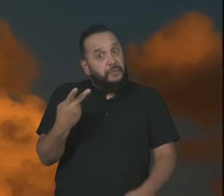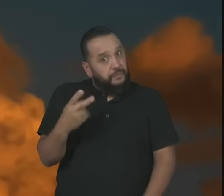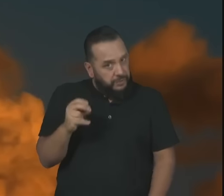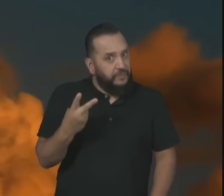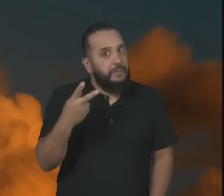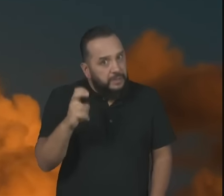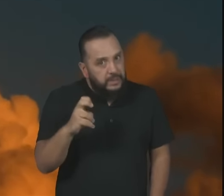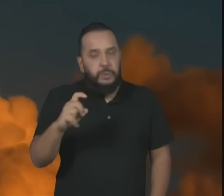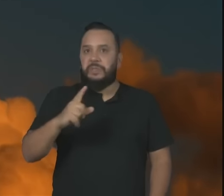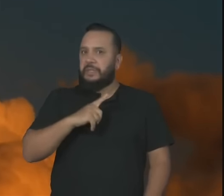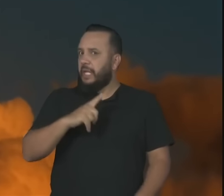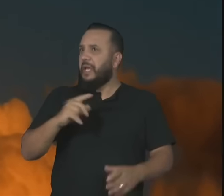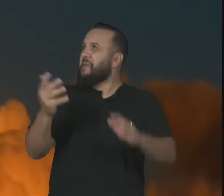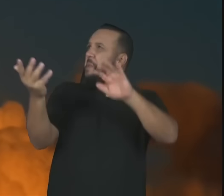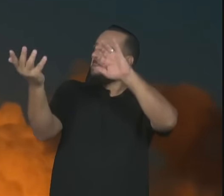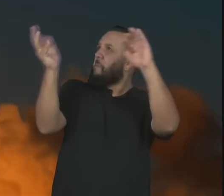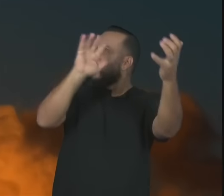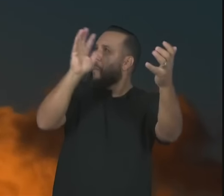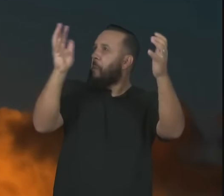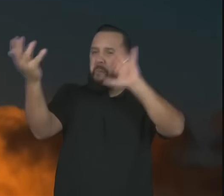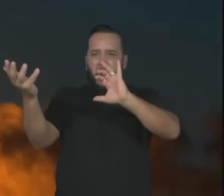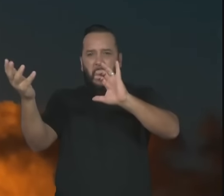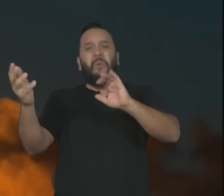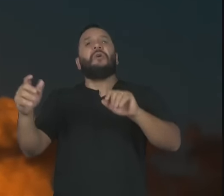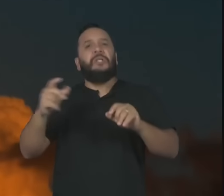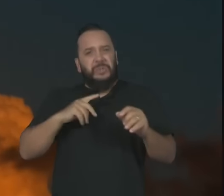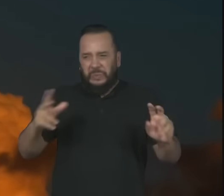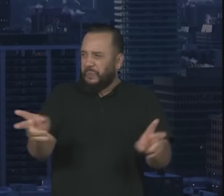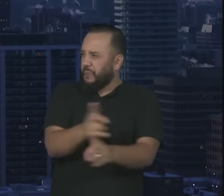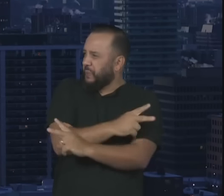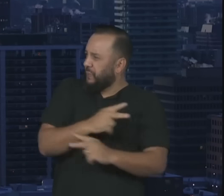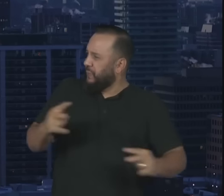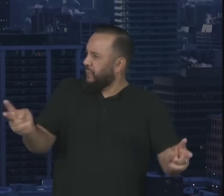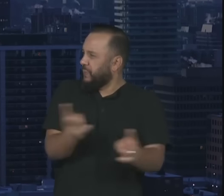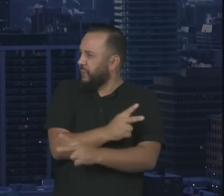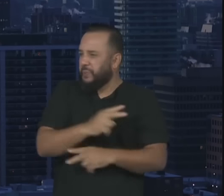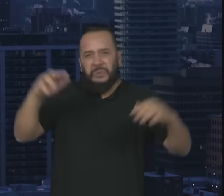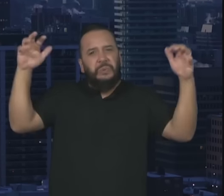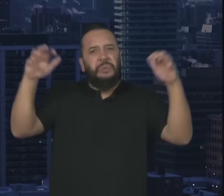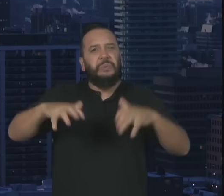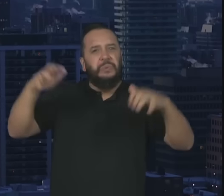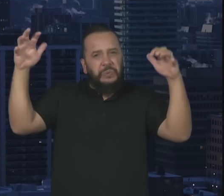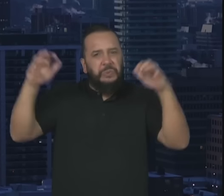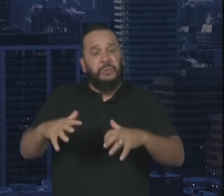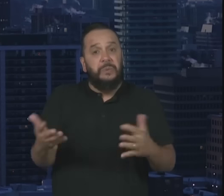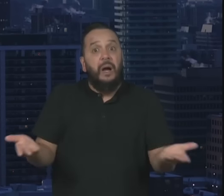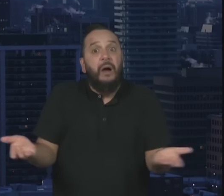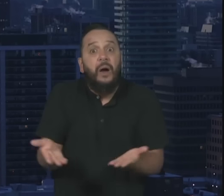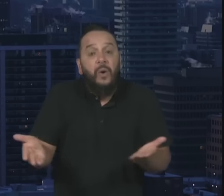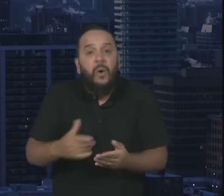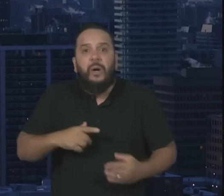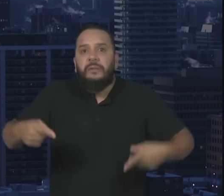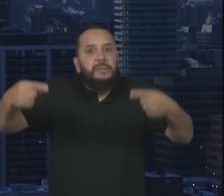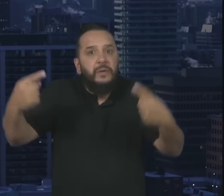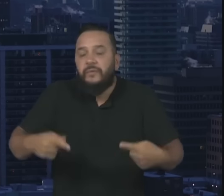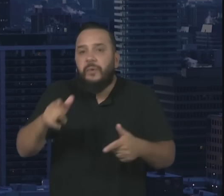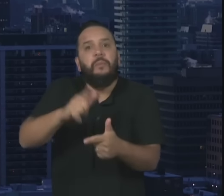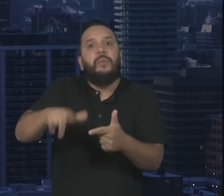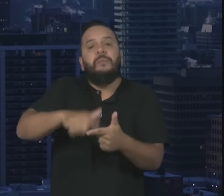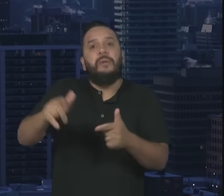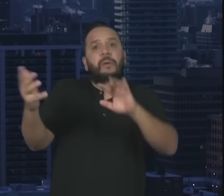tivemos eventos extremos cada vez mais frequentes e mais intensos. Então, o grande desafio é a crise climática,